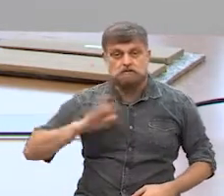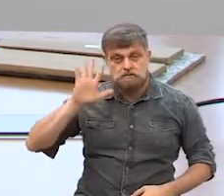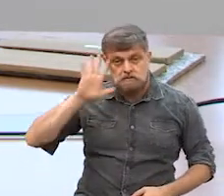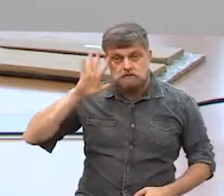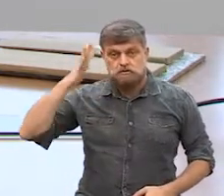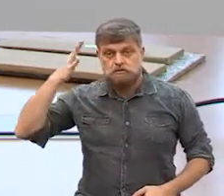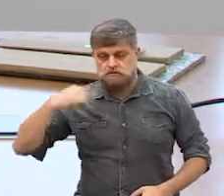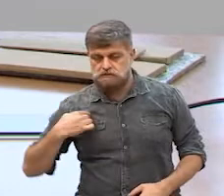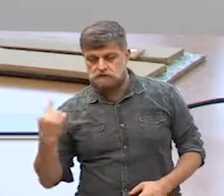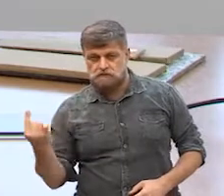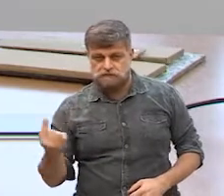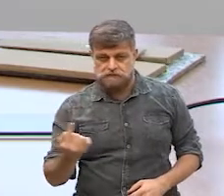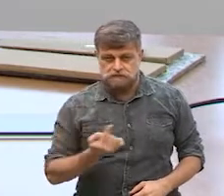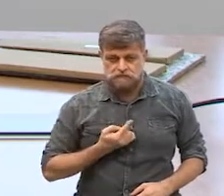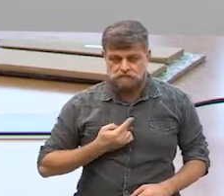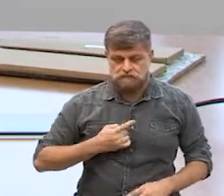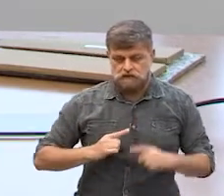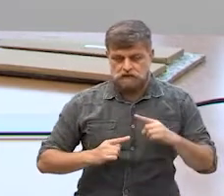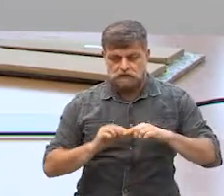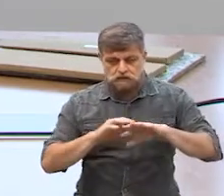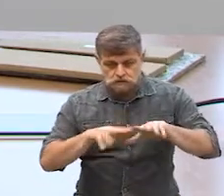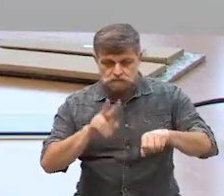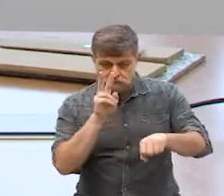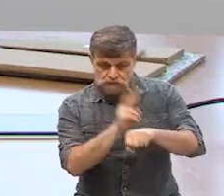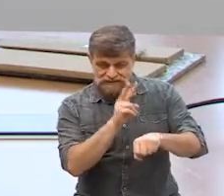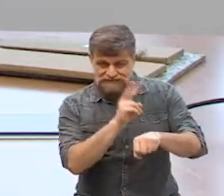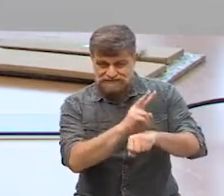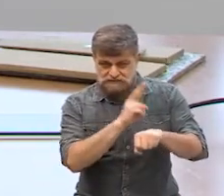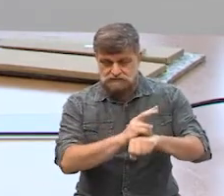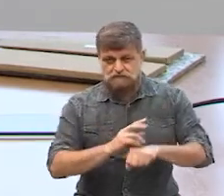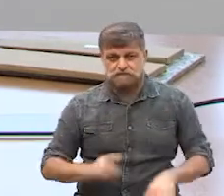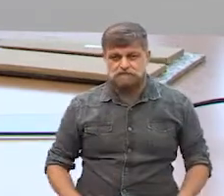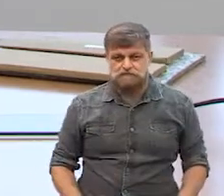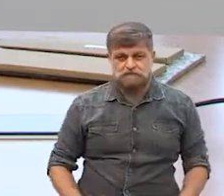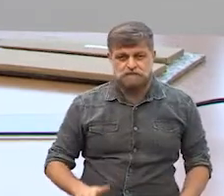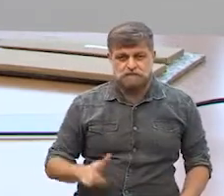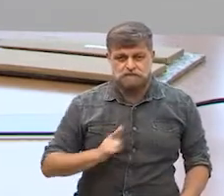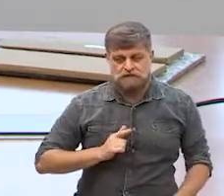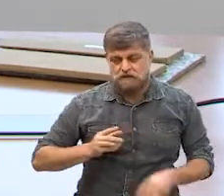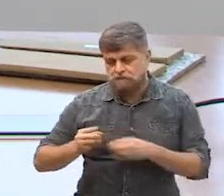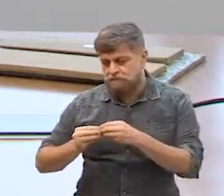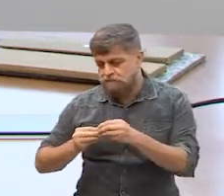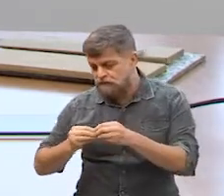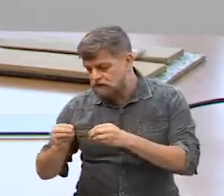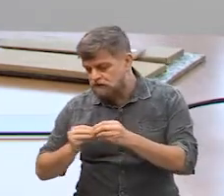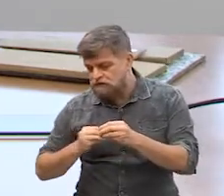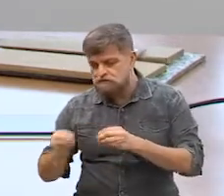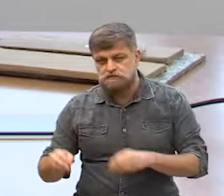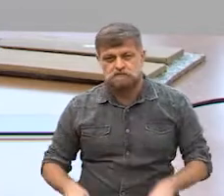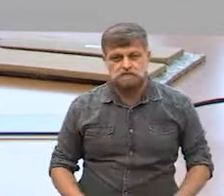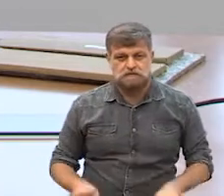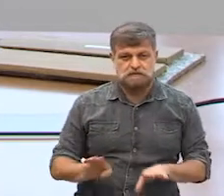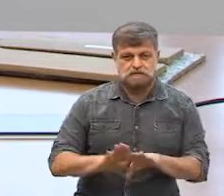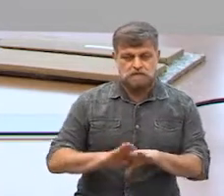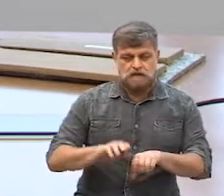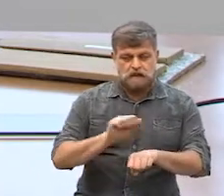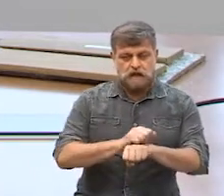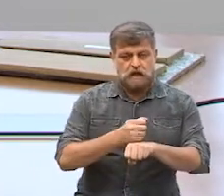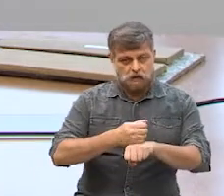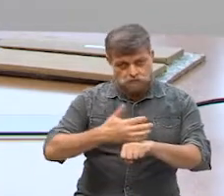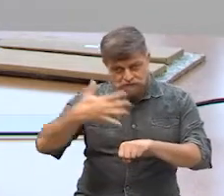Então, nós fazemos todo tipo de proteção, né, onde desde plástico,